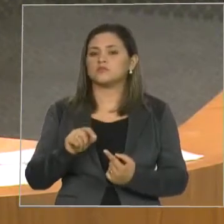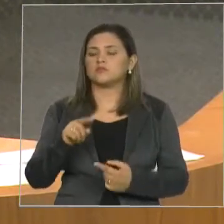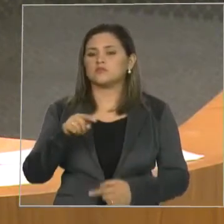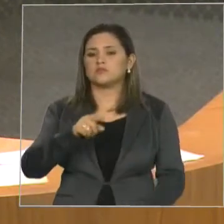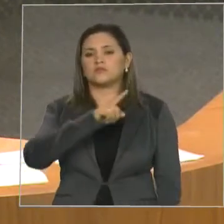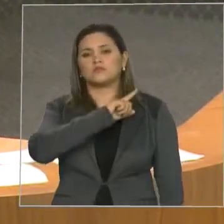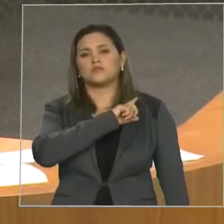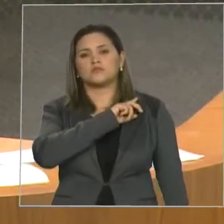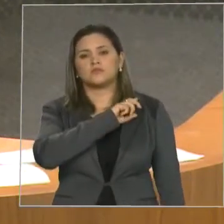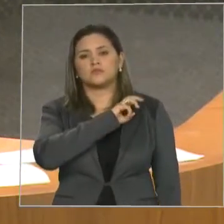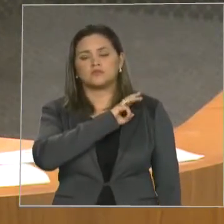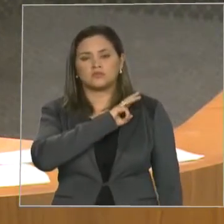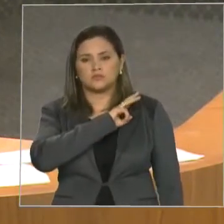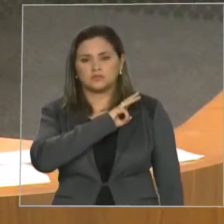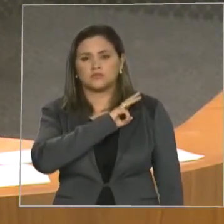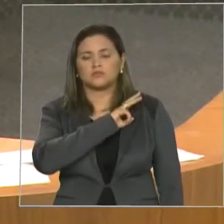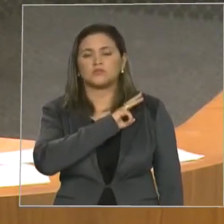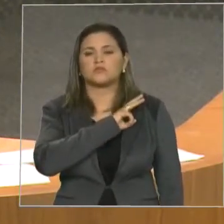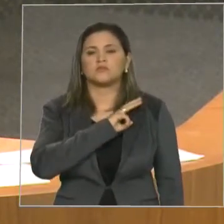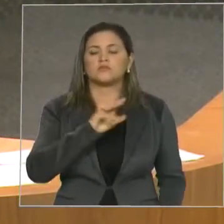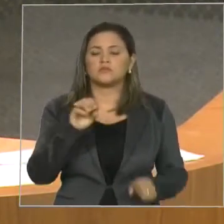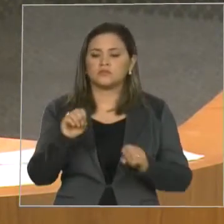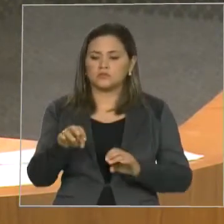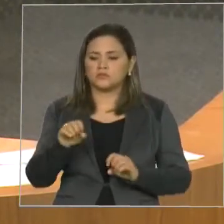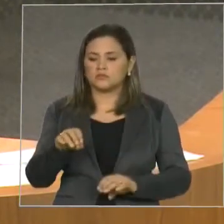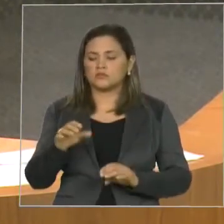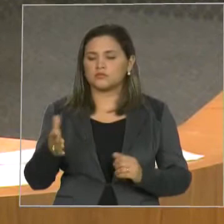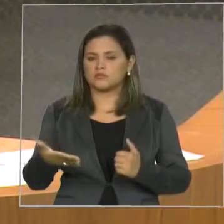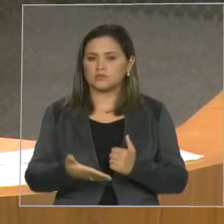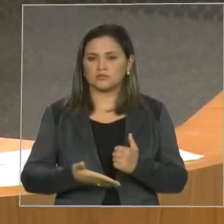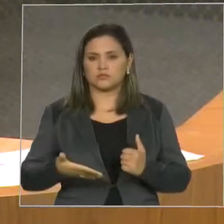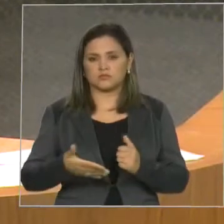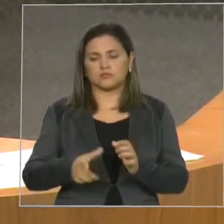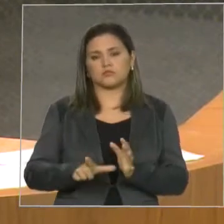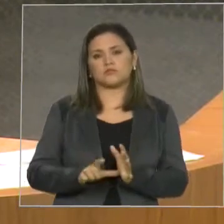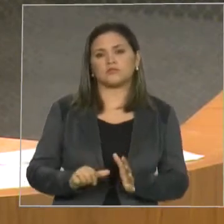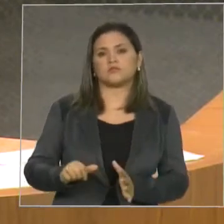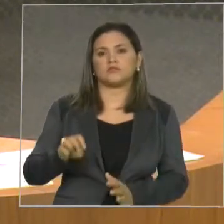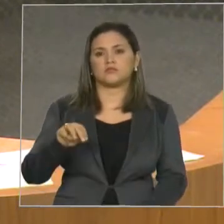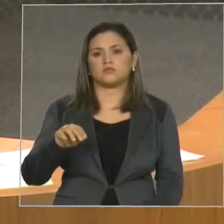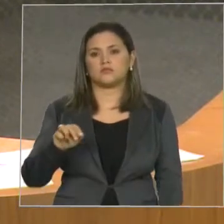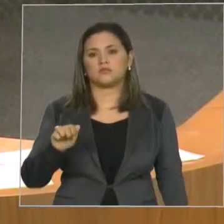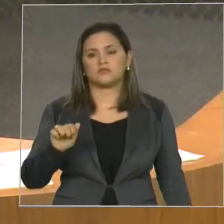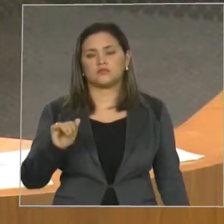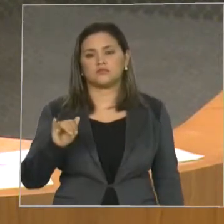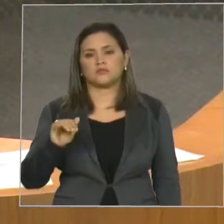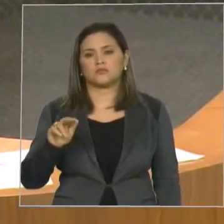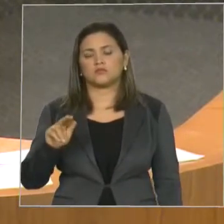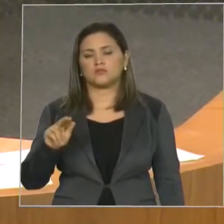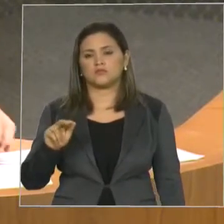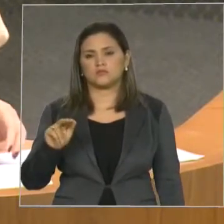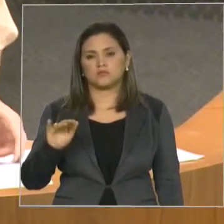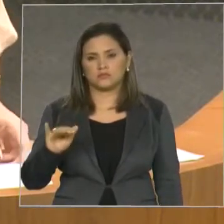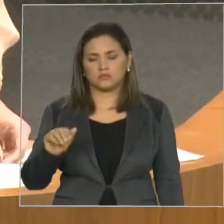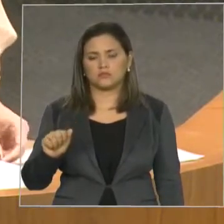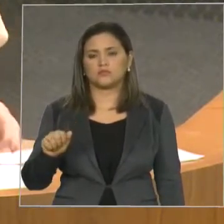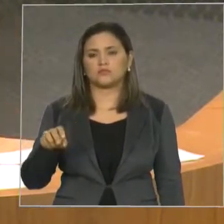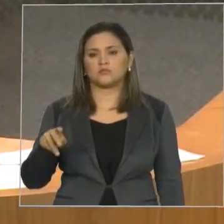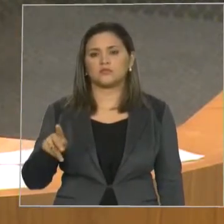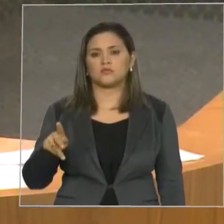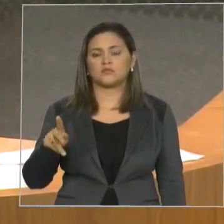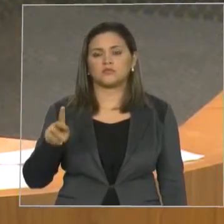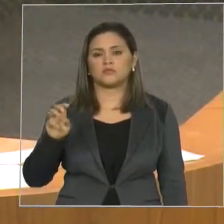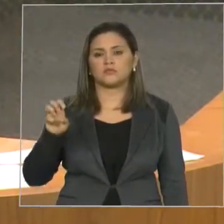noções básicas da lei Maria da Penha para contribuir para o conhecimento